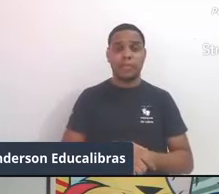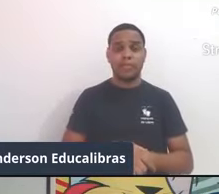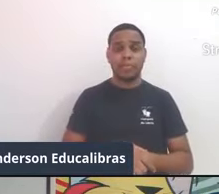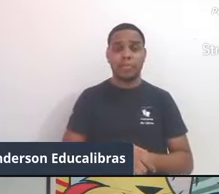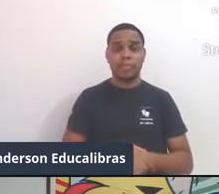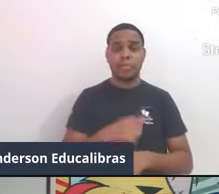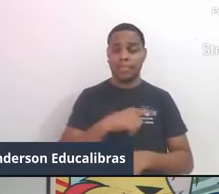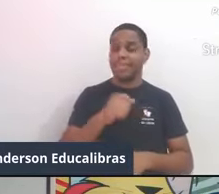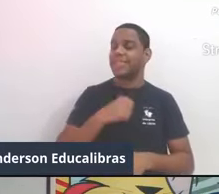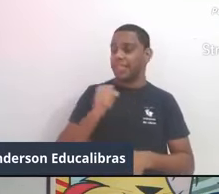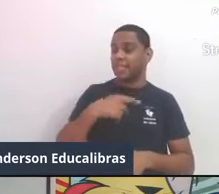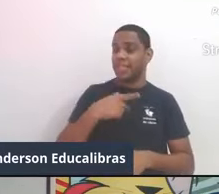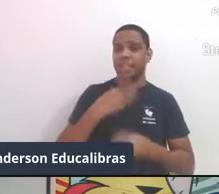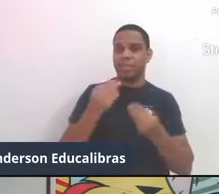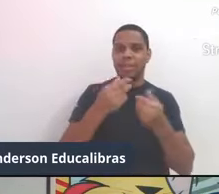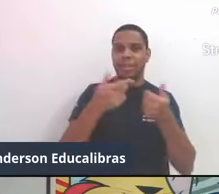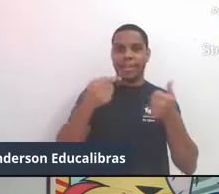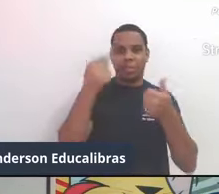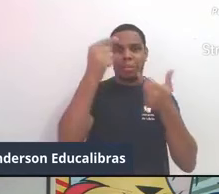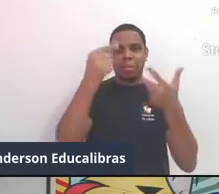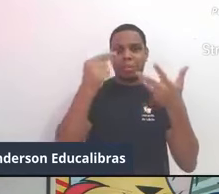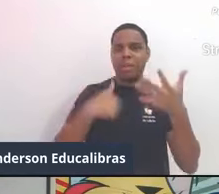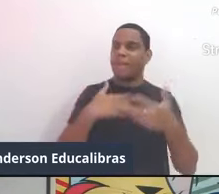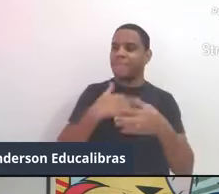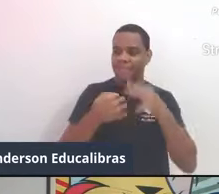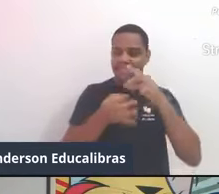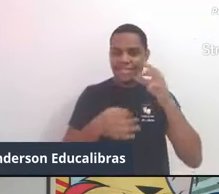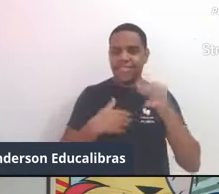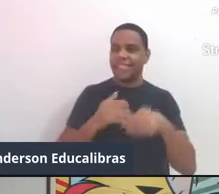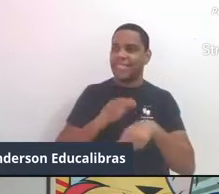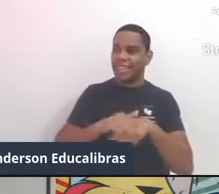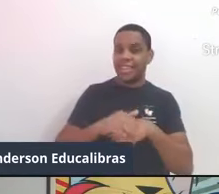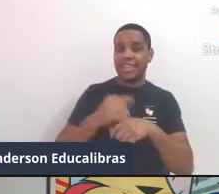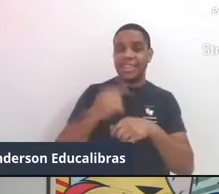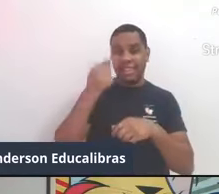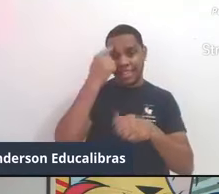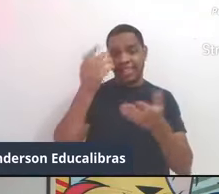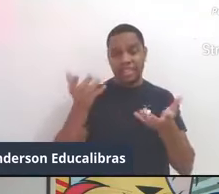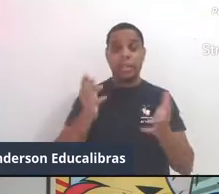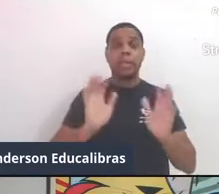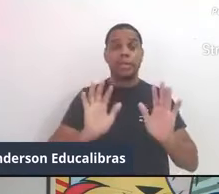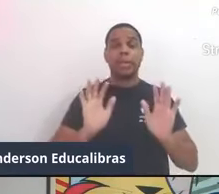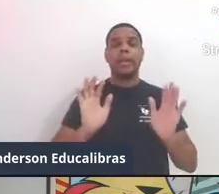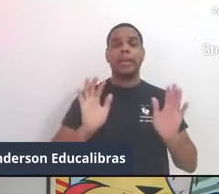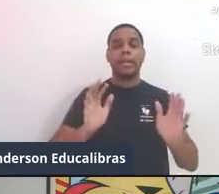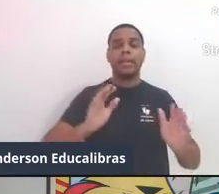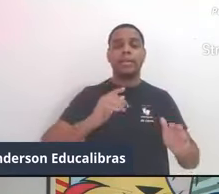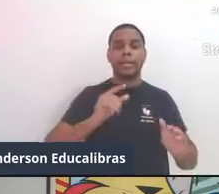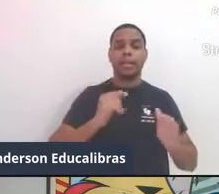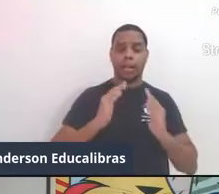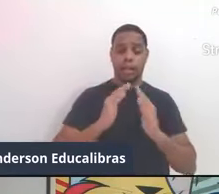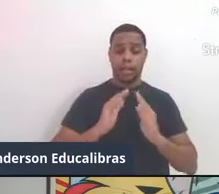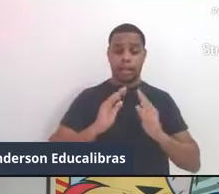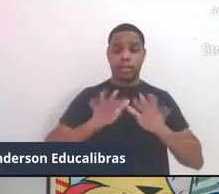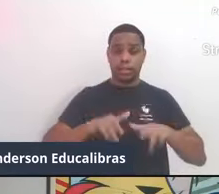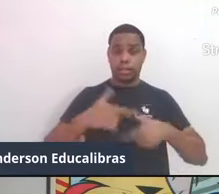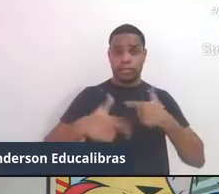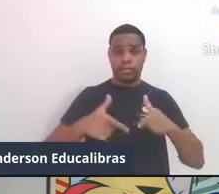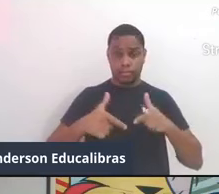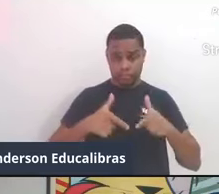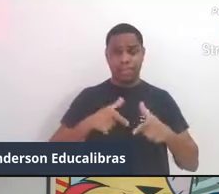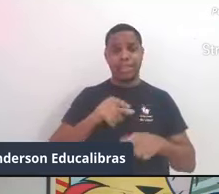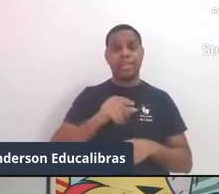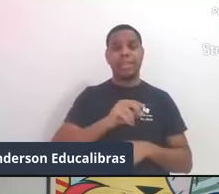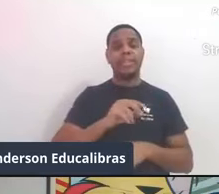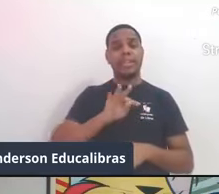tem muita coisa que a gente tem que considerar, e realmente essa questão do home office, do